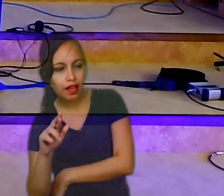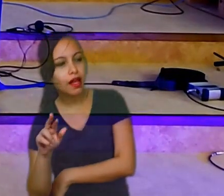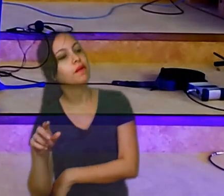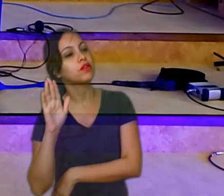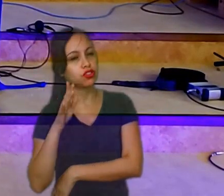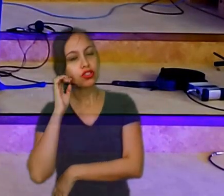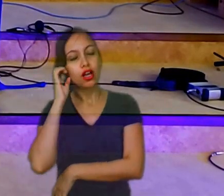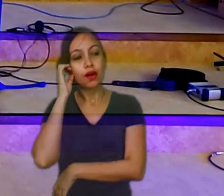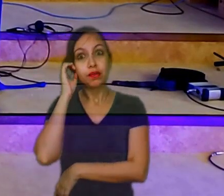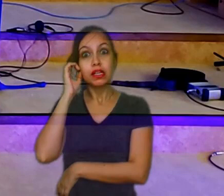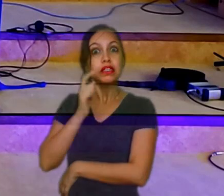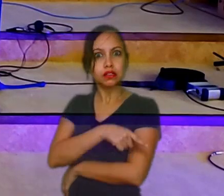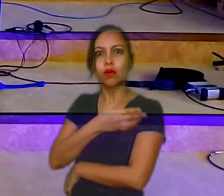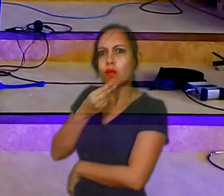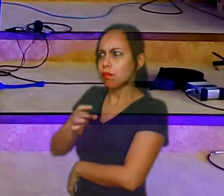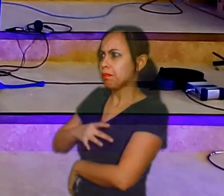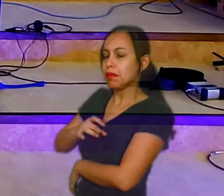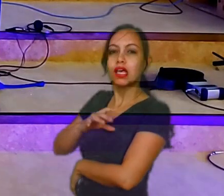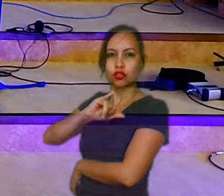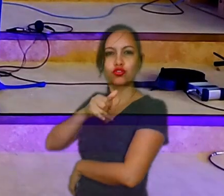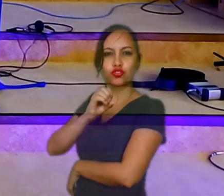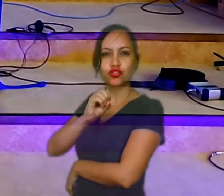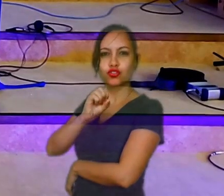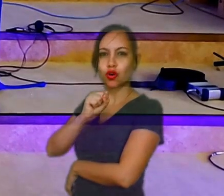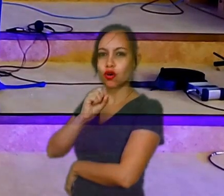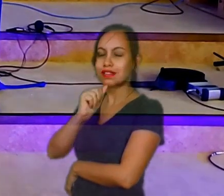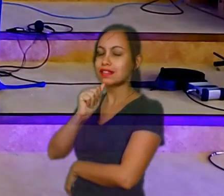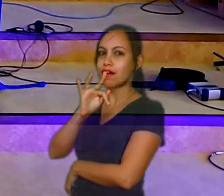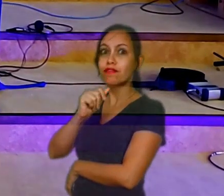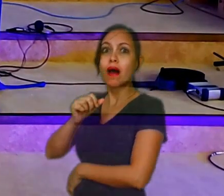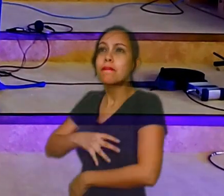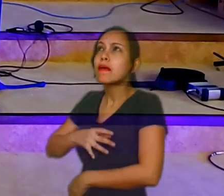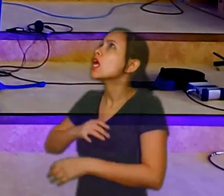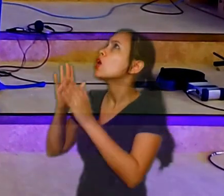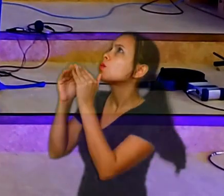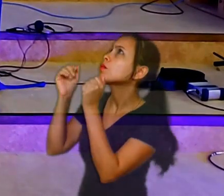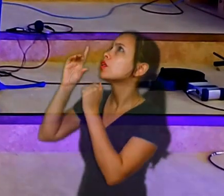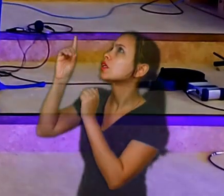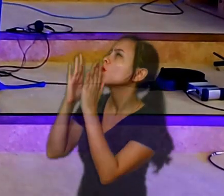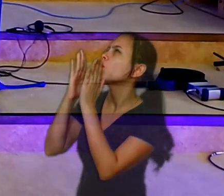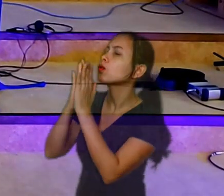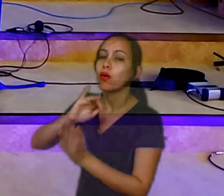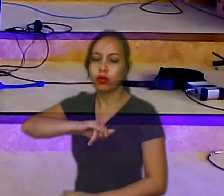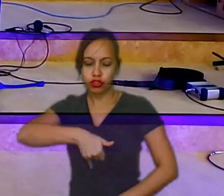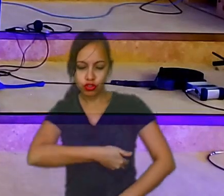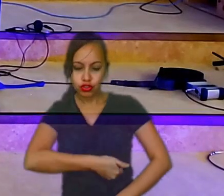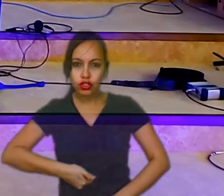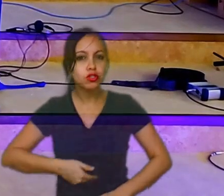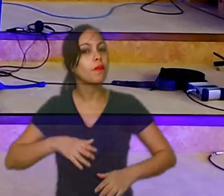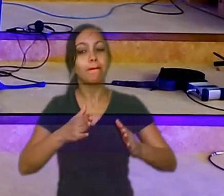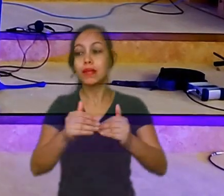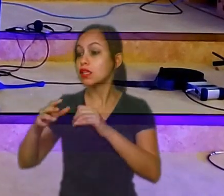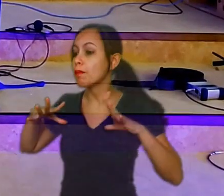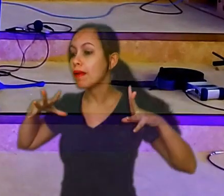Então Josafá teve medo e se pôs a buscar ao Senhor e apregoou jejum em todo